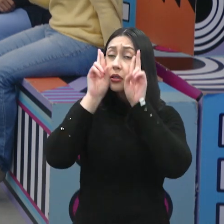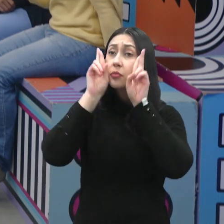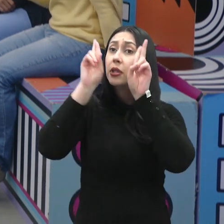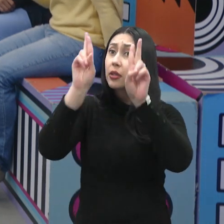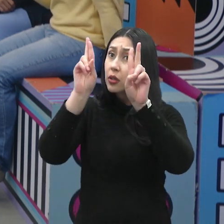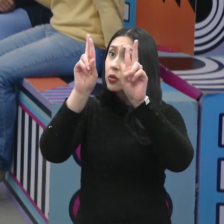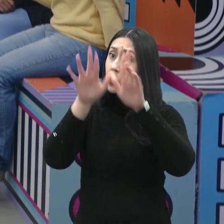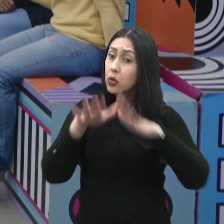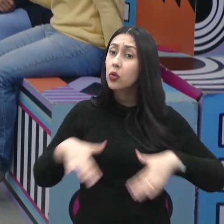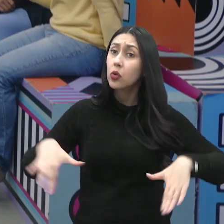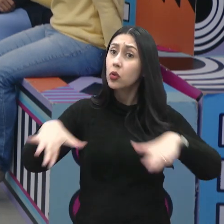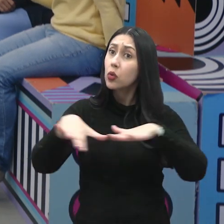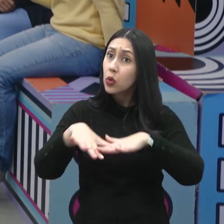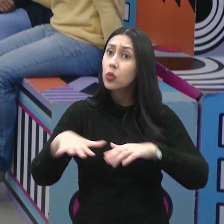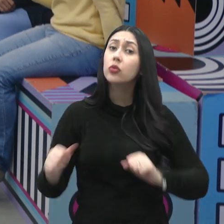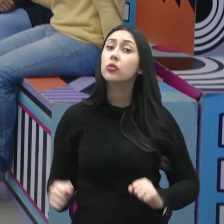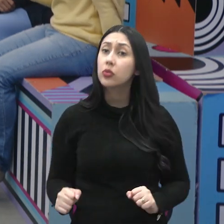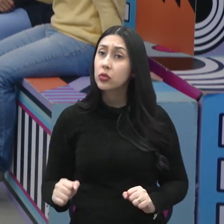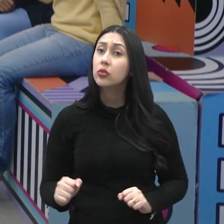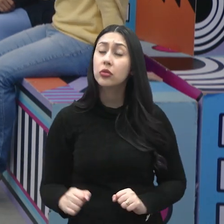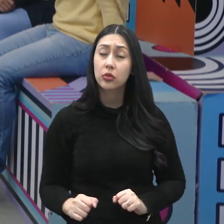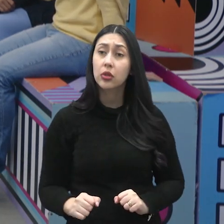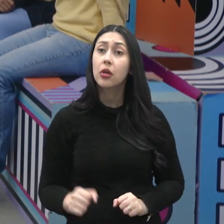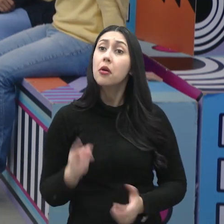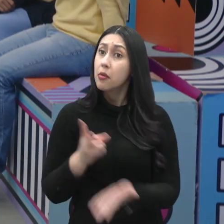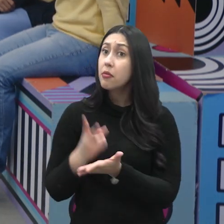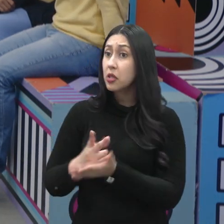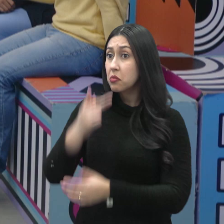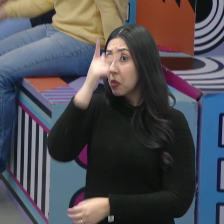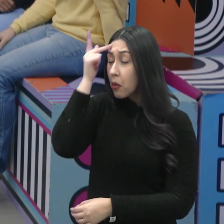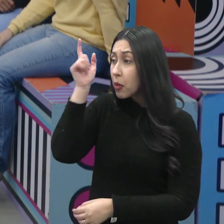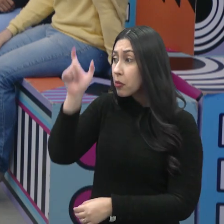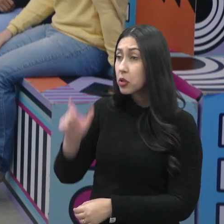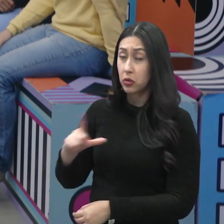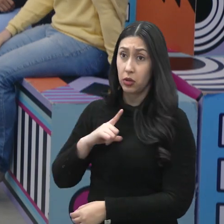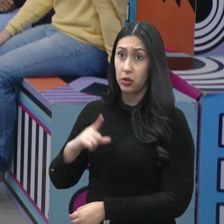mundo, inclusive quem tem a boneca.